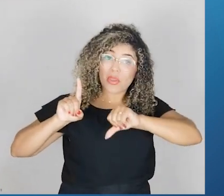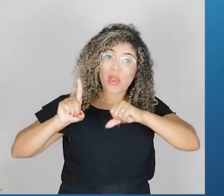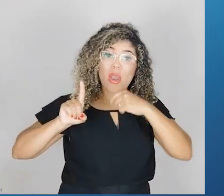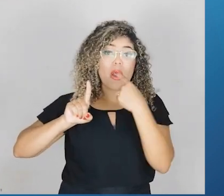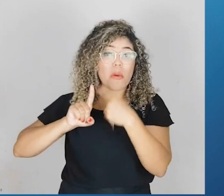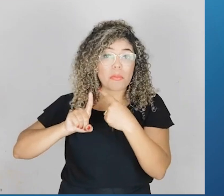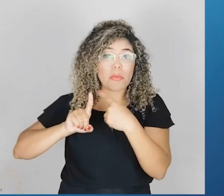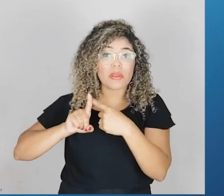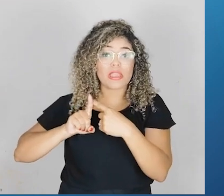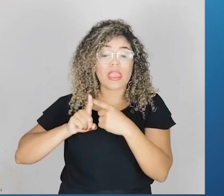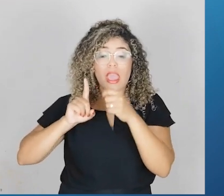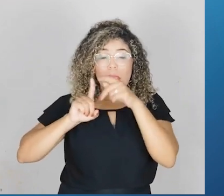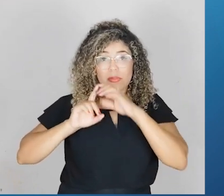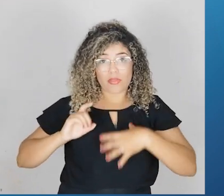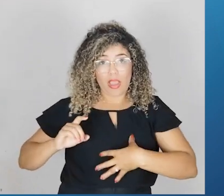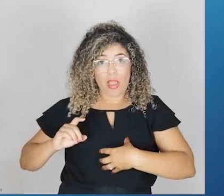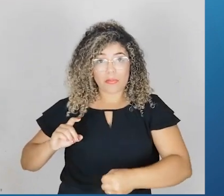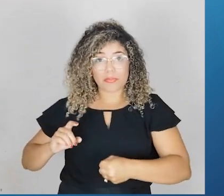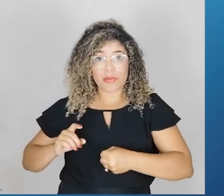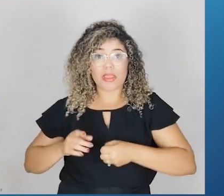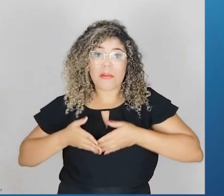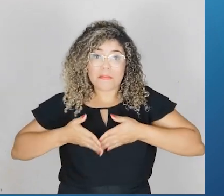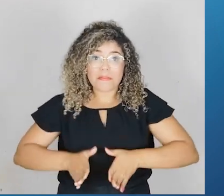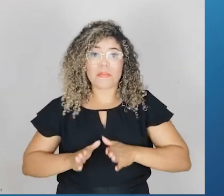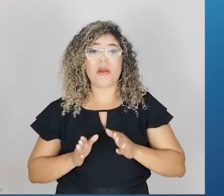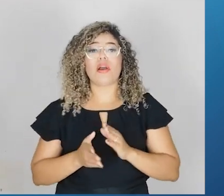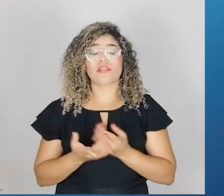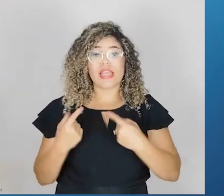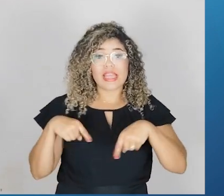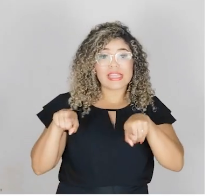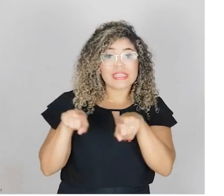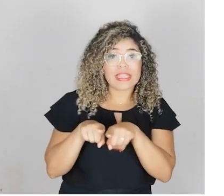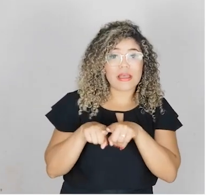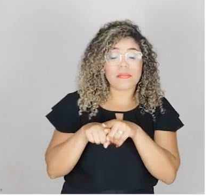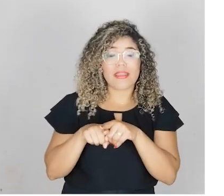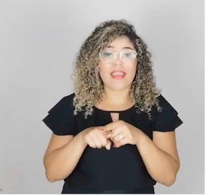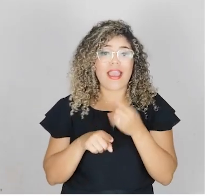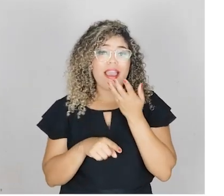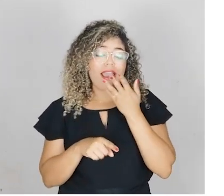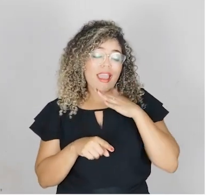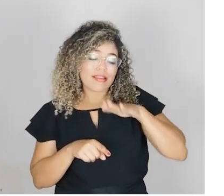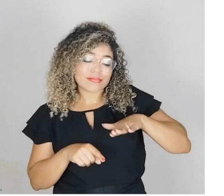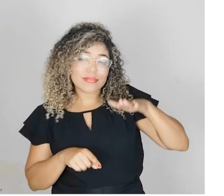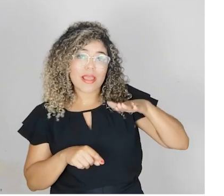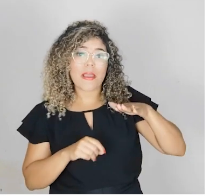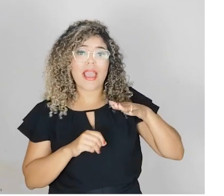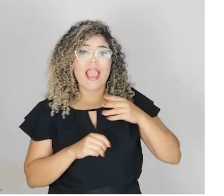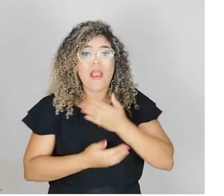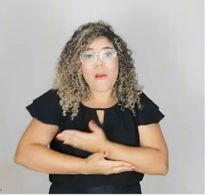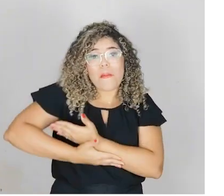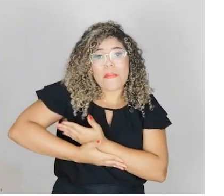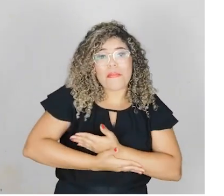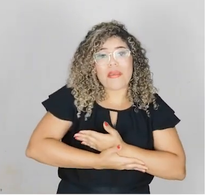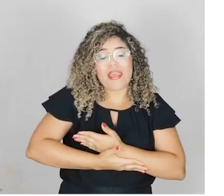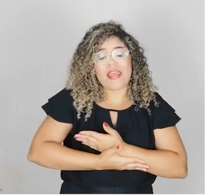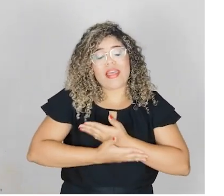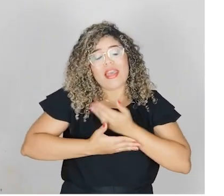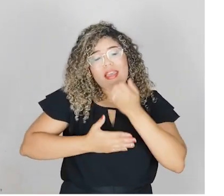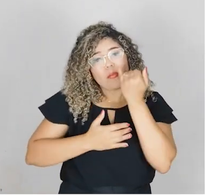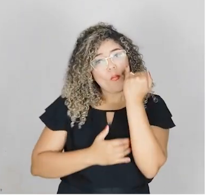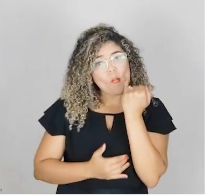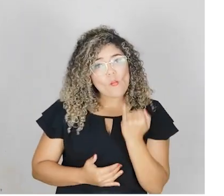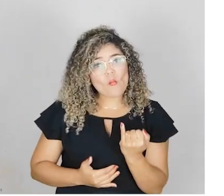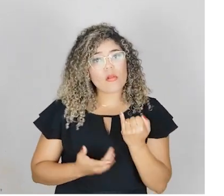podem ser o aborto, o parto prematuro, restrição do crescimento, baixo peso para a idade gestacional e